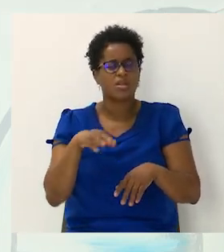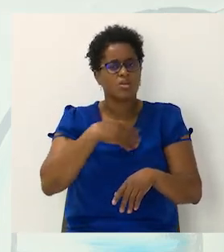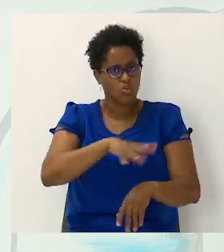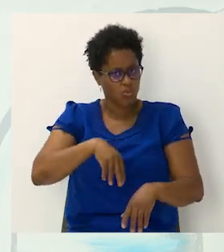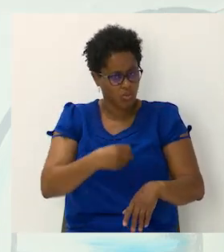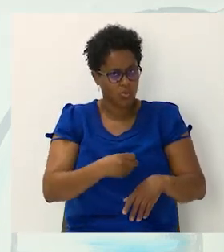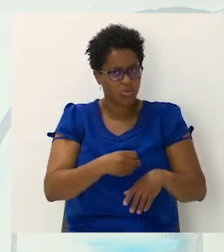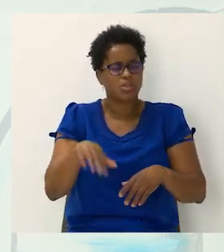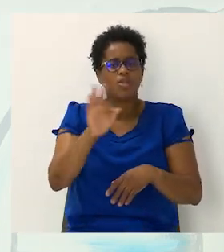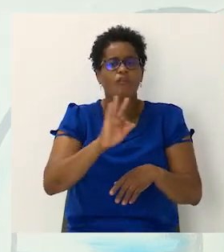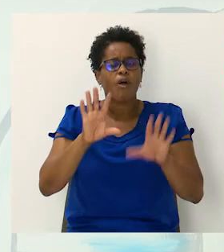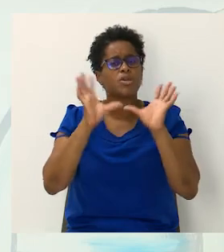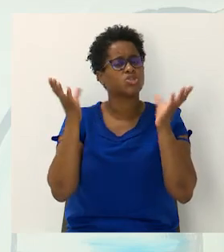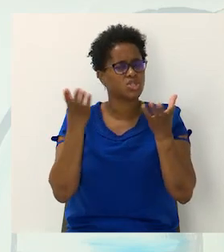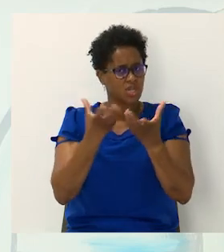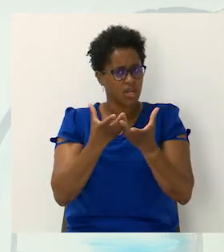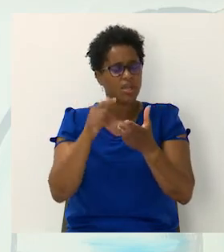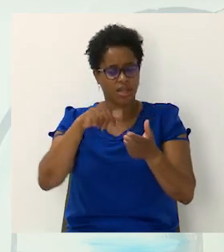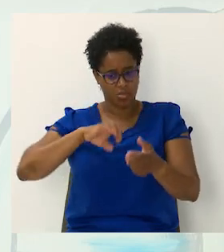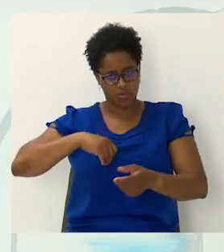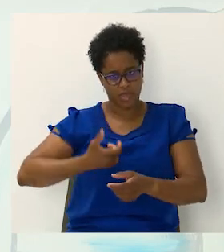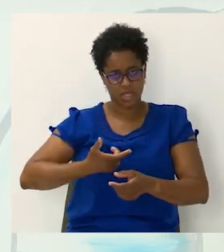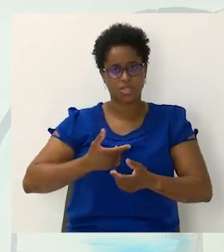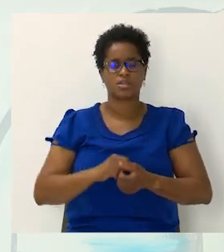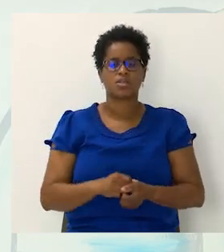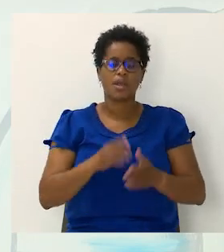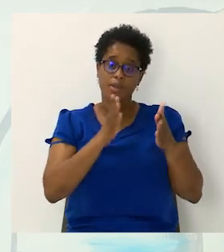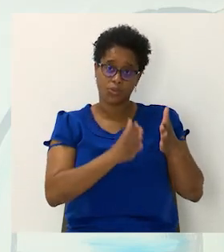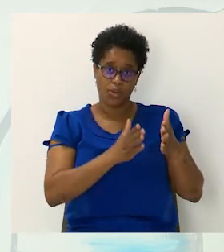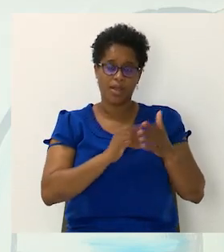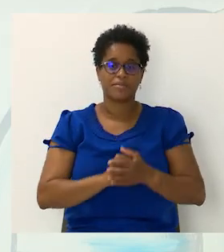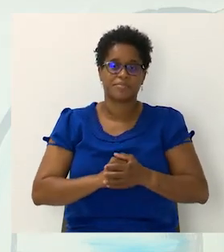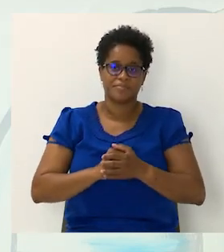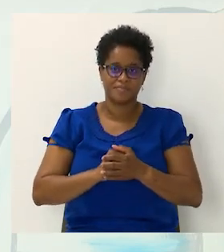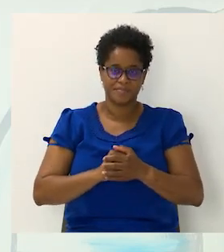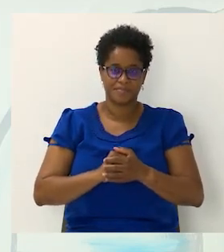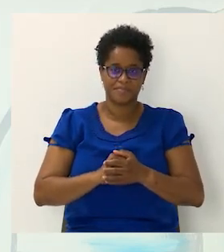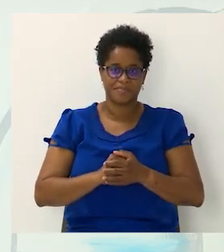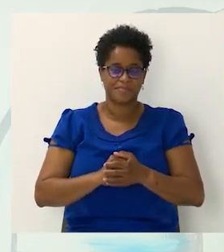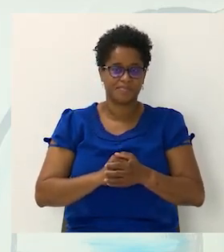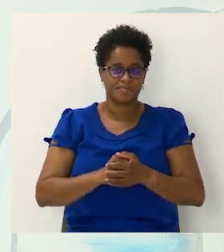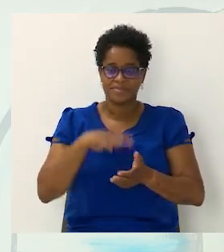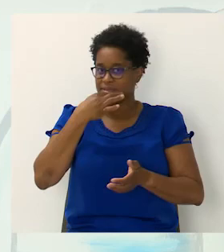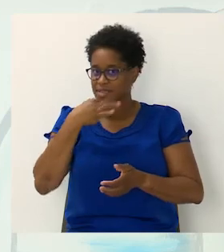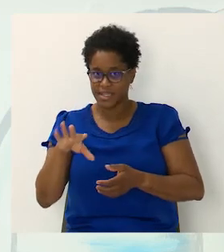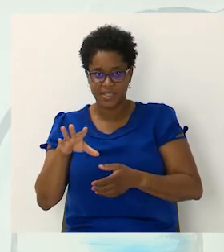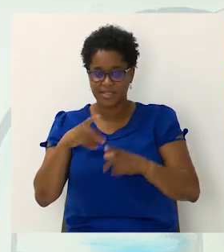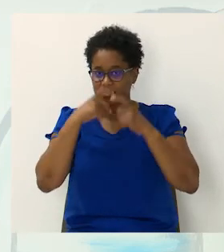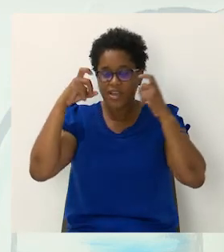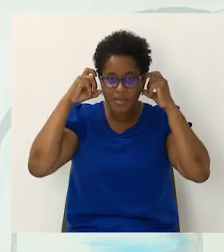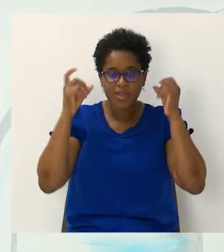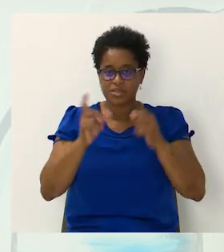mundo, de maneira geral, e em Cabo Verde em particular. Não deixe de usar